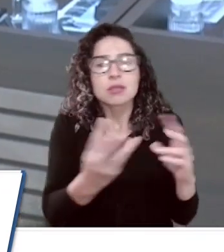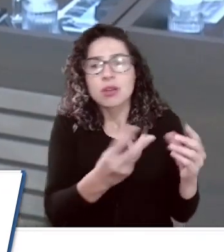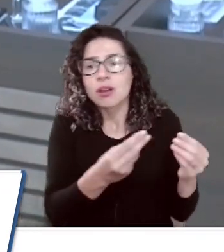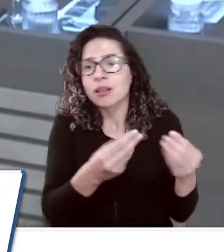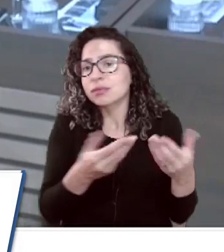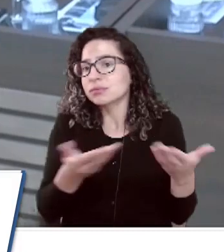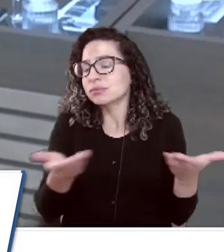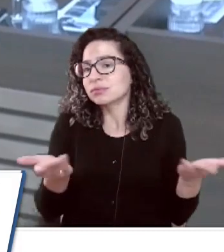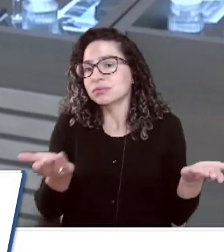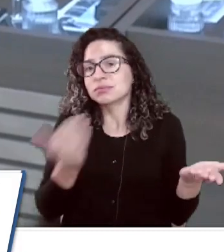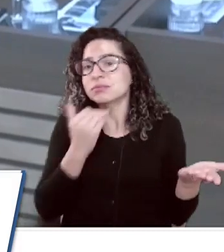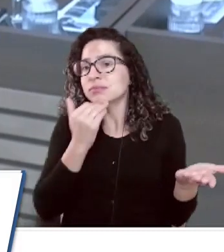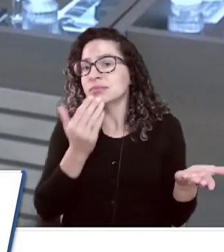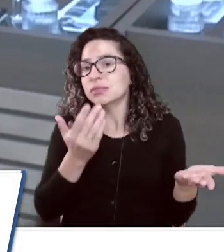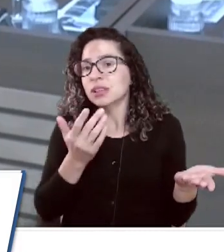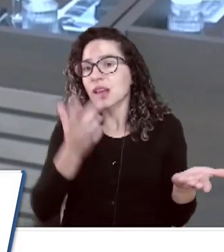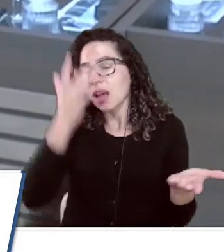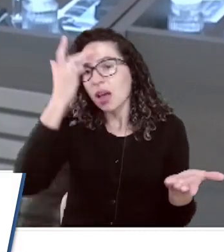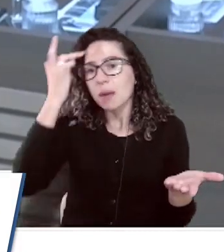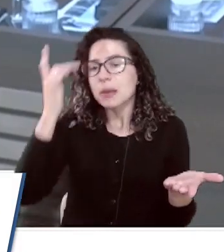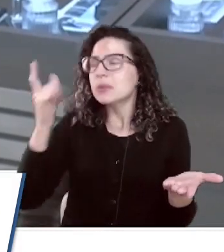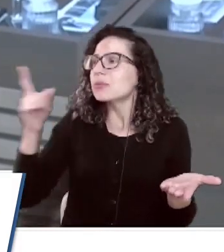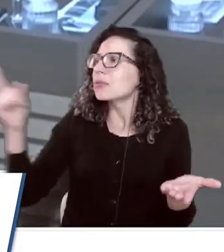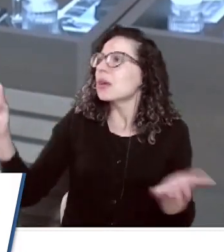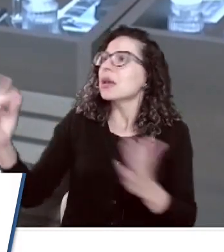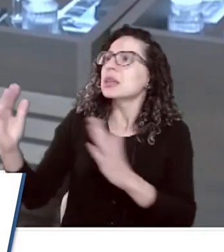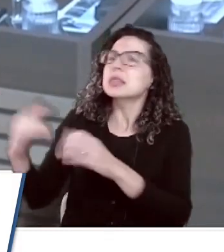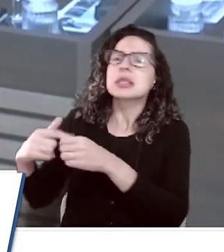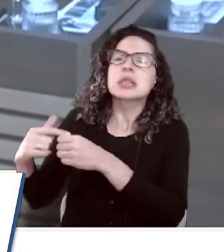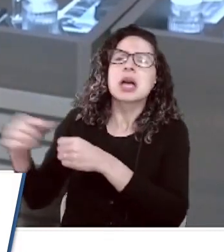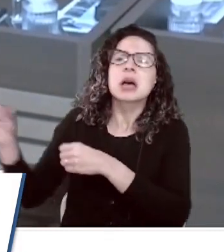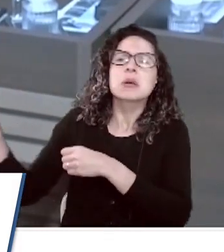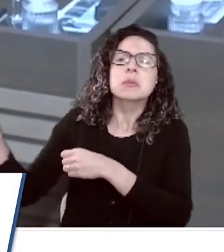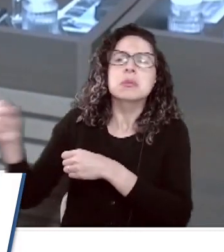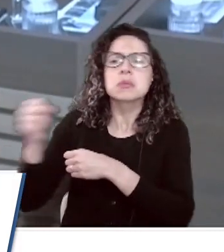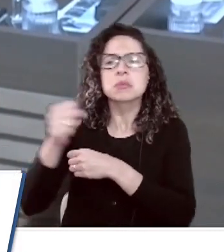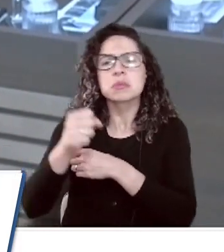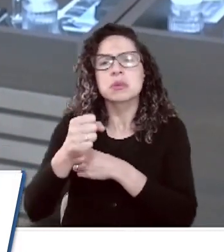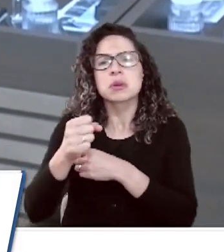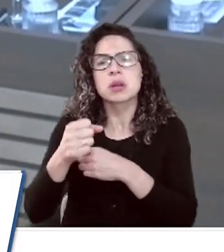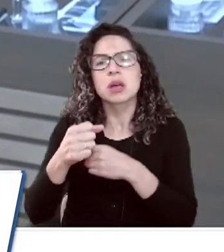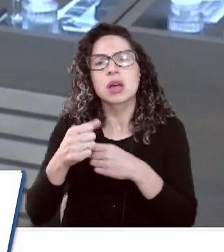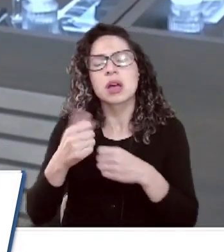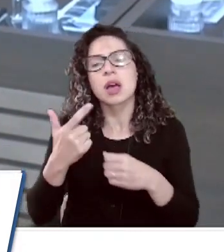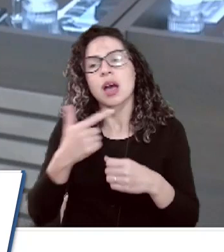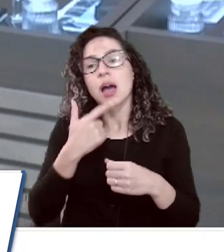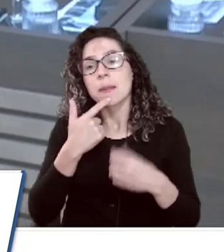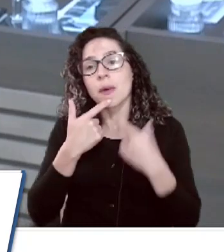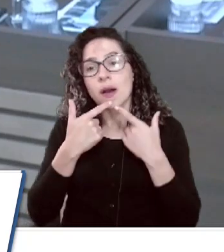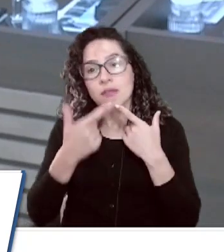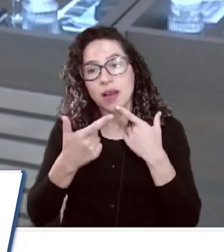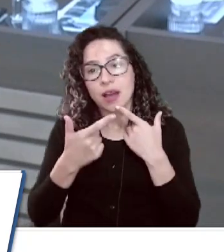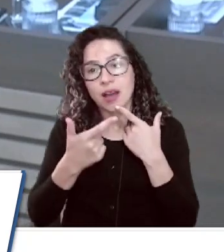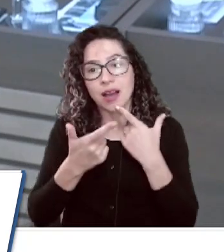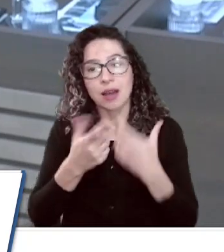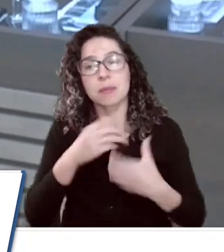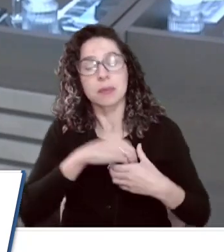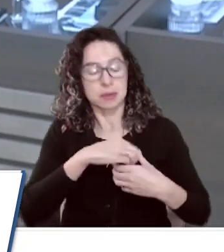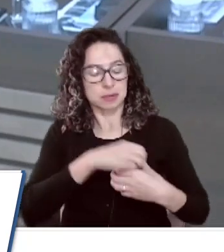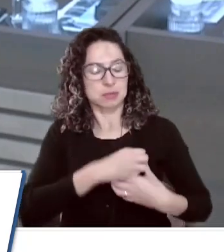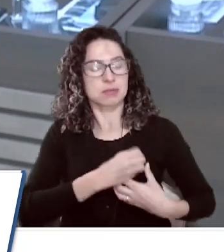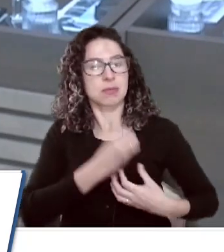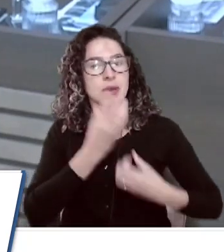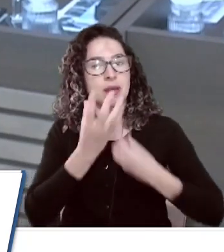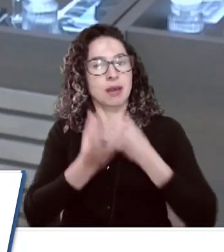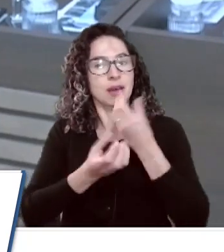dizer, uma pessoa sai lá do nada, eu tenho comigo assim, ó, a boca fala do que o coração está cheio, e a palavra